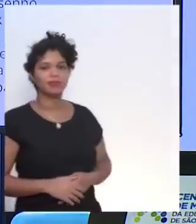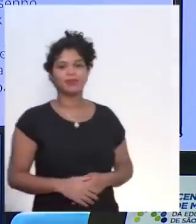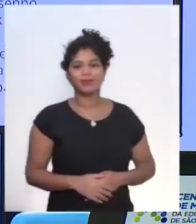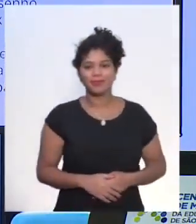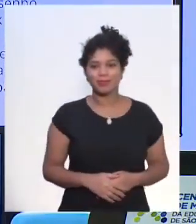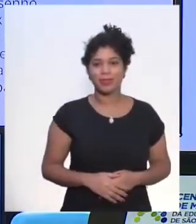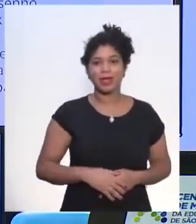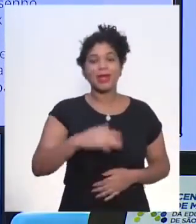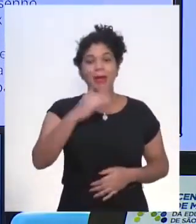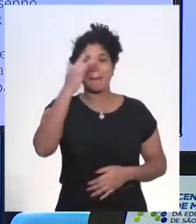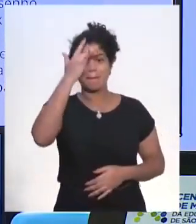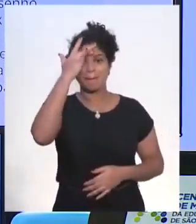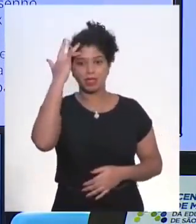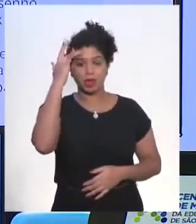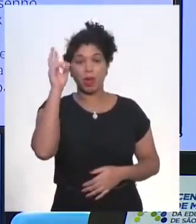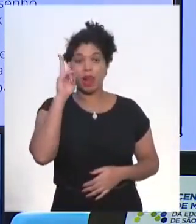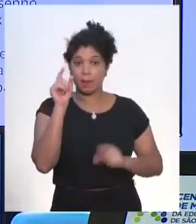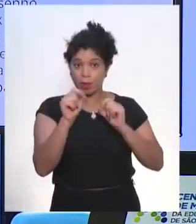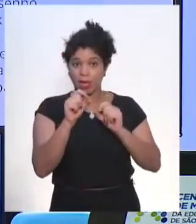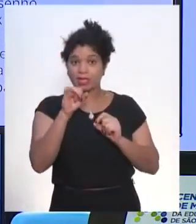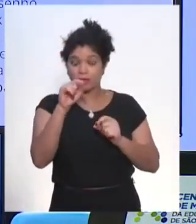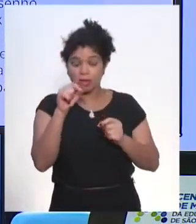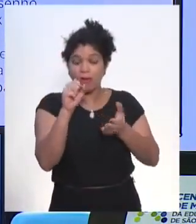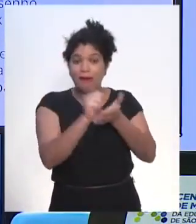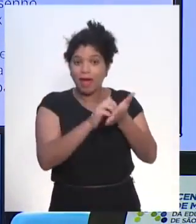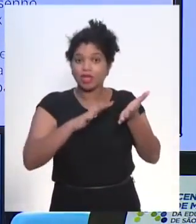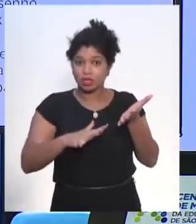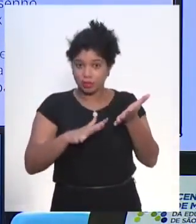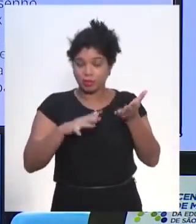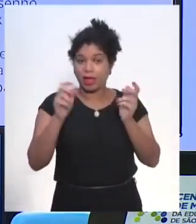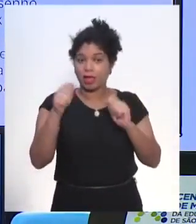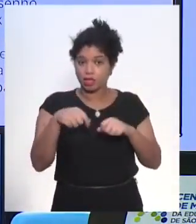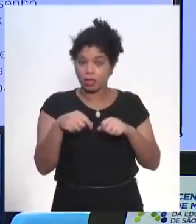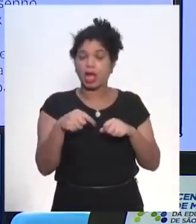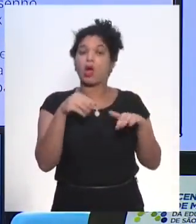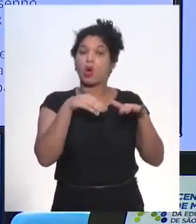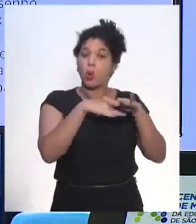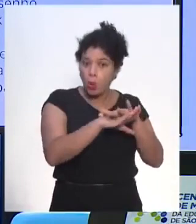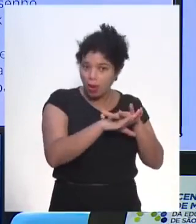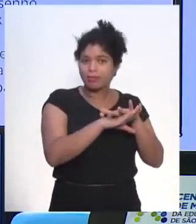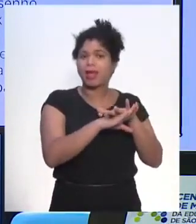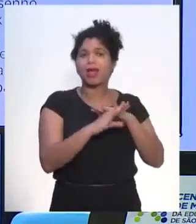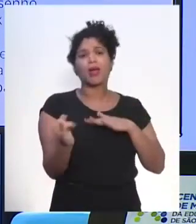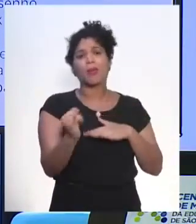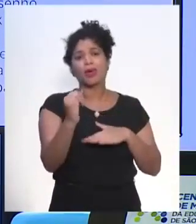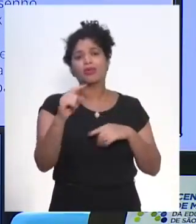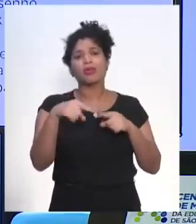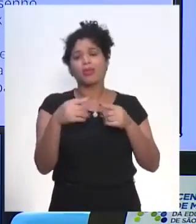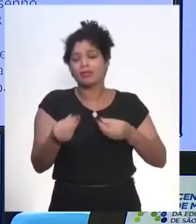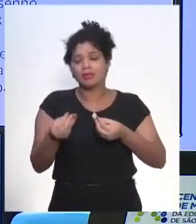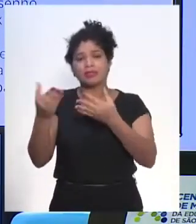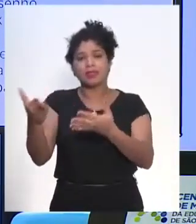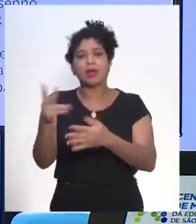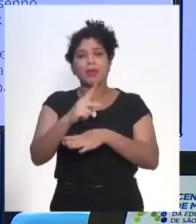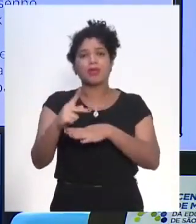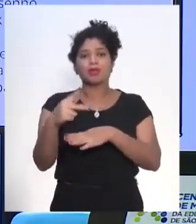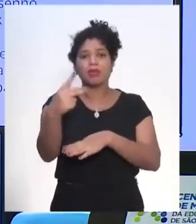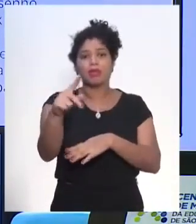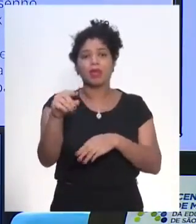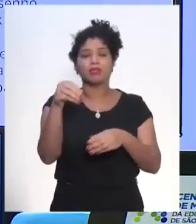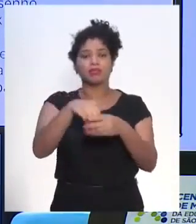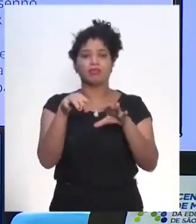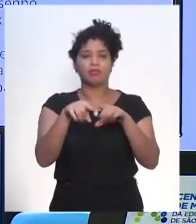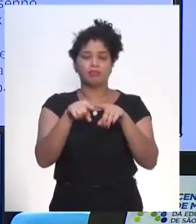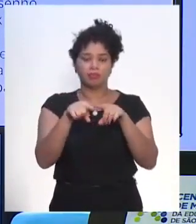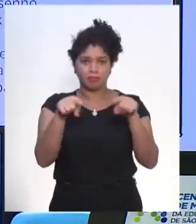vocês podem, inclusive, guardar essa atividade, fazer esse registro e entregar para os professores de vocês aí na escola. É